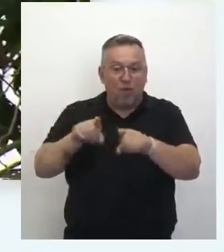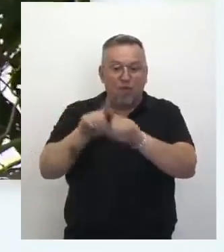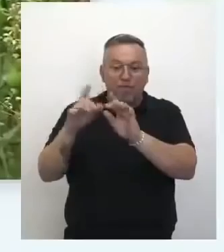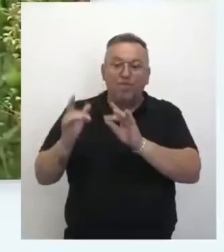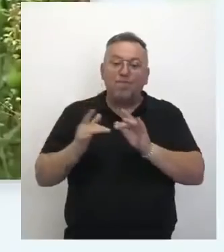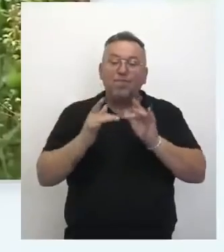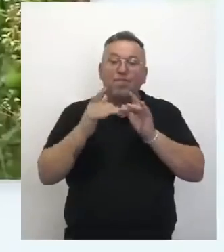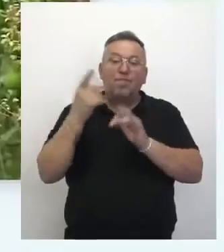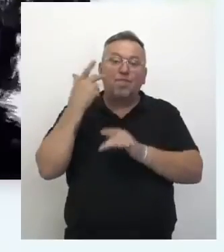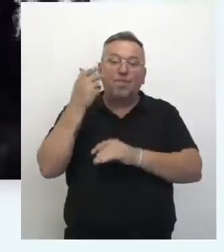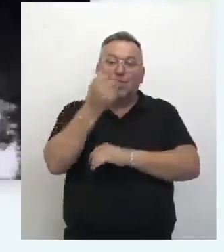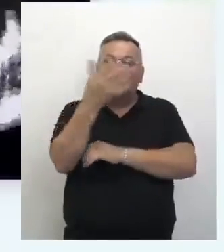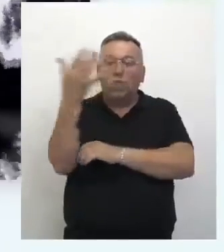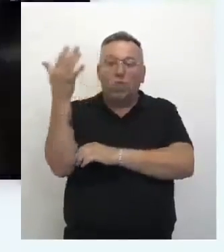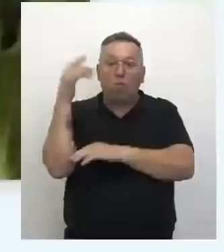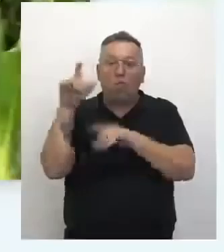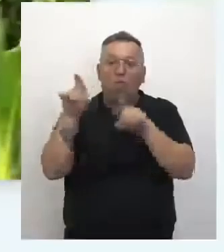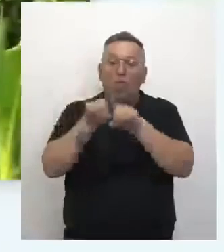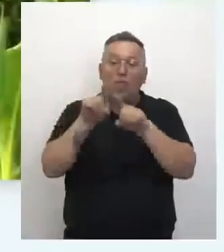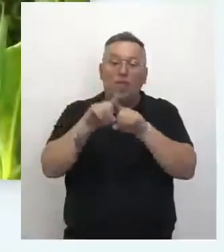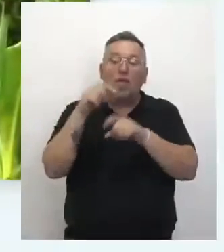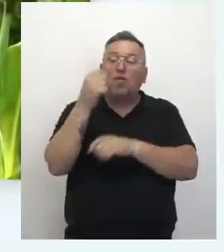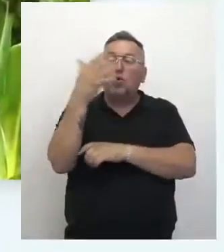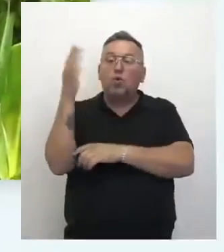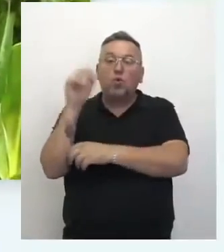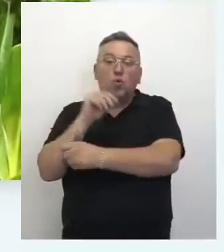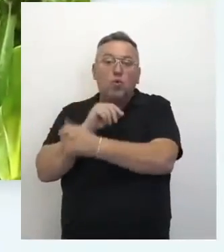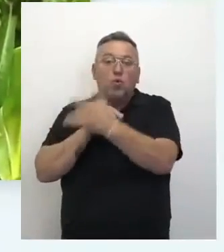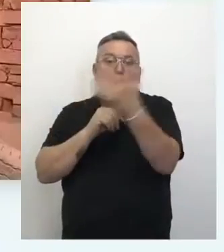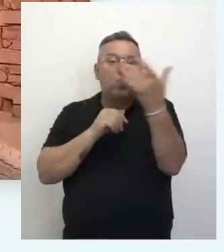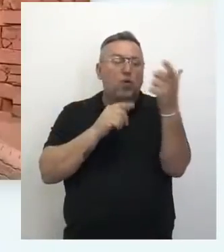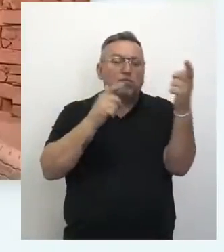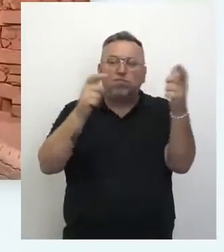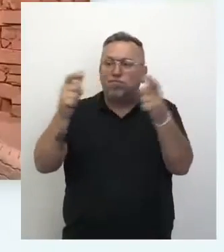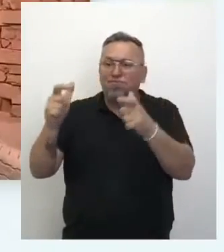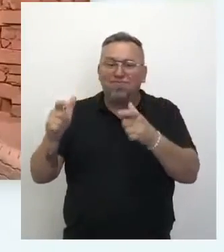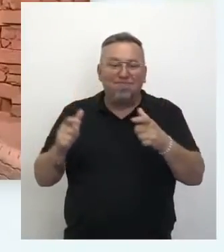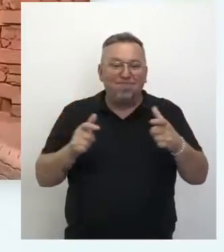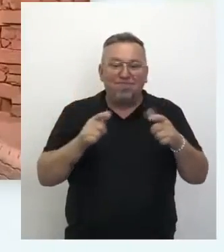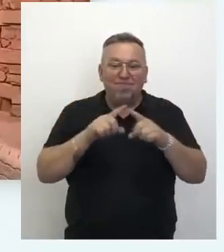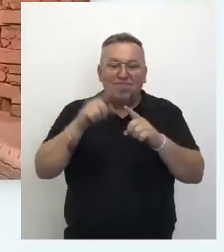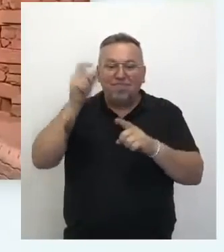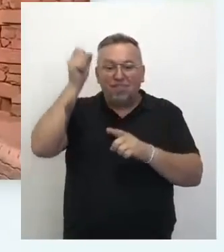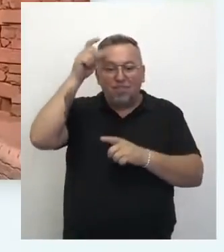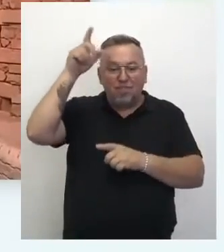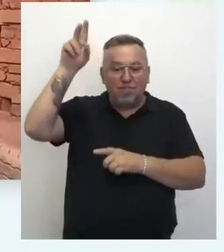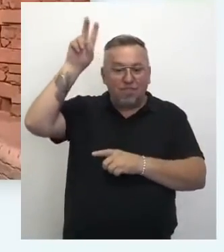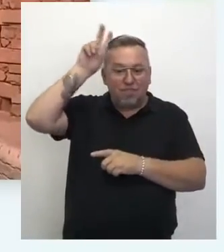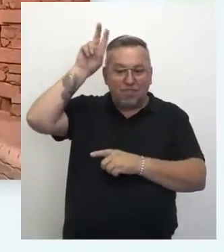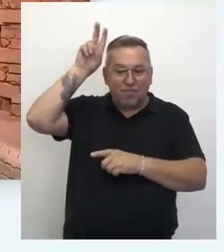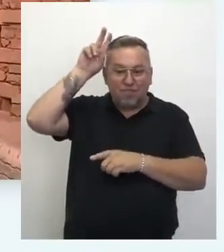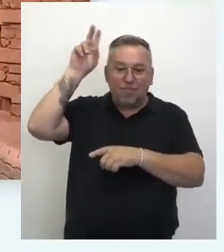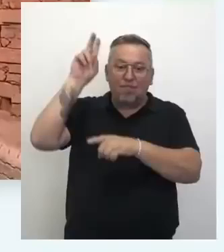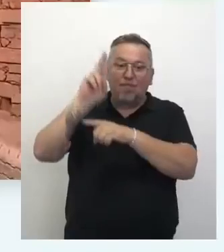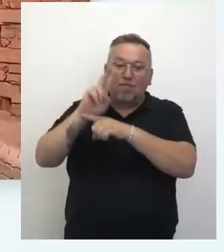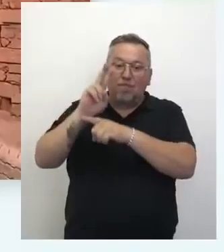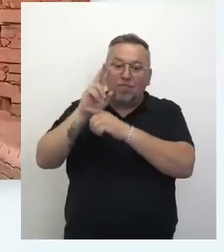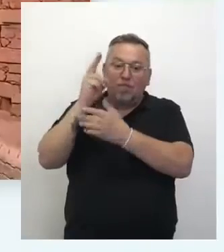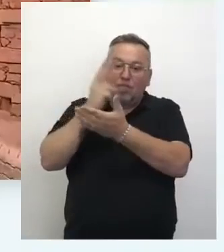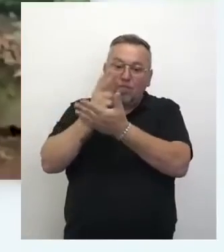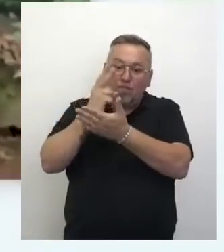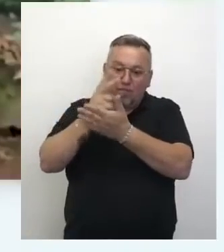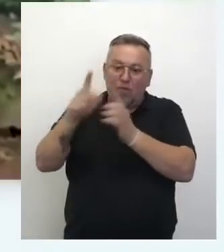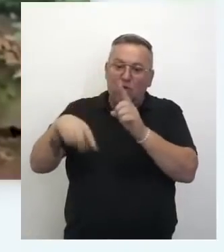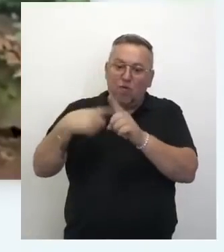com a natureza, com a terra e as árvores está por toda parte. É a cultura indígena, preservada mesmo entre os